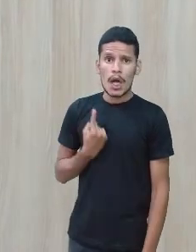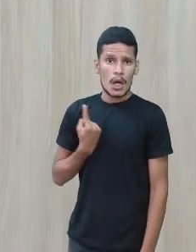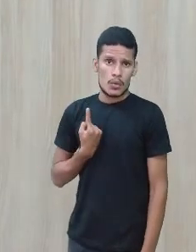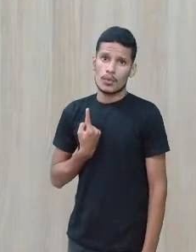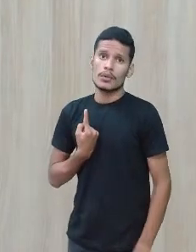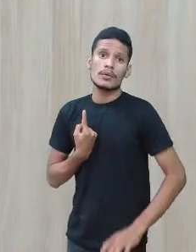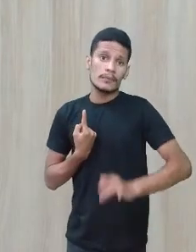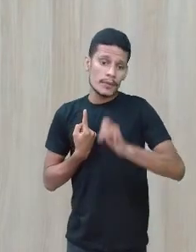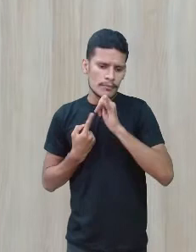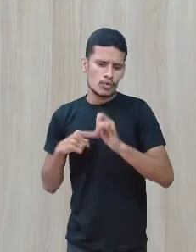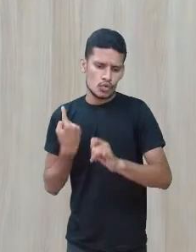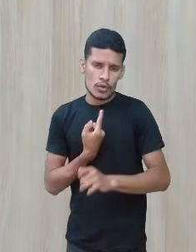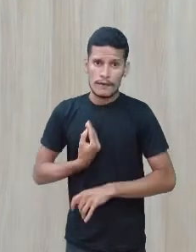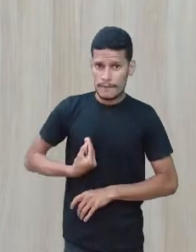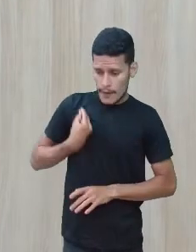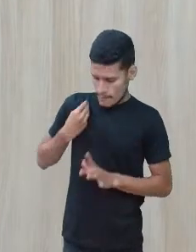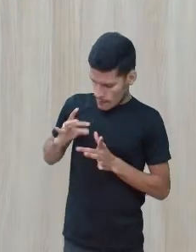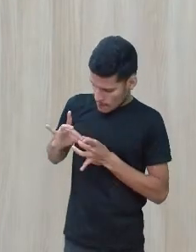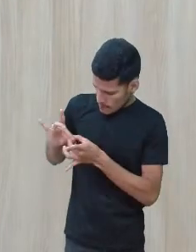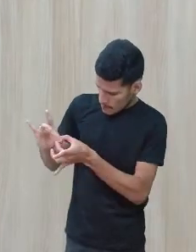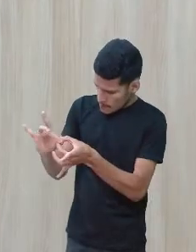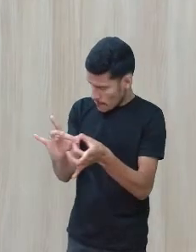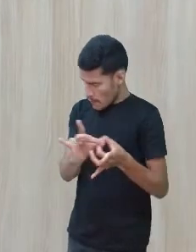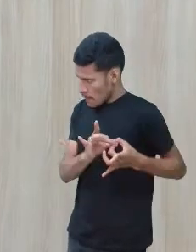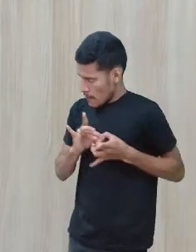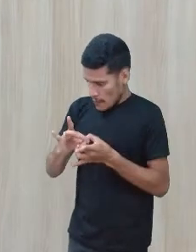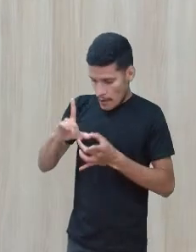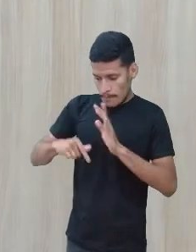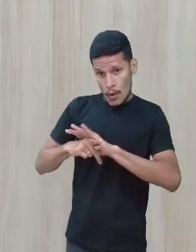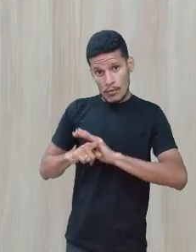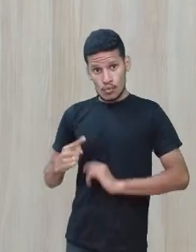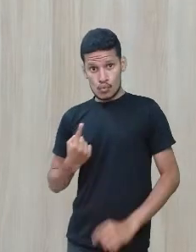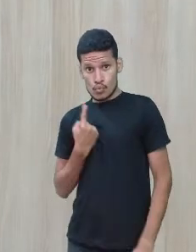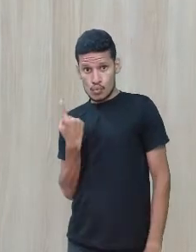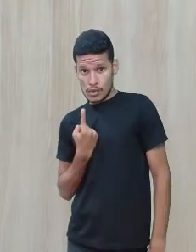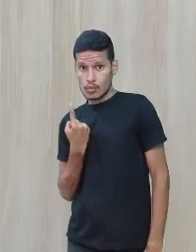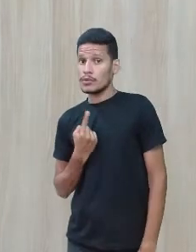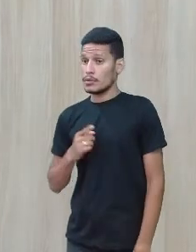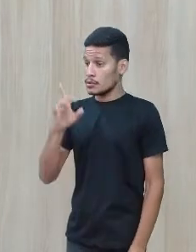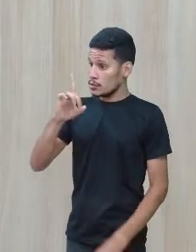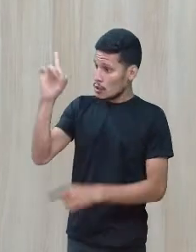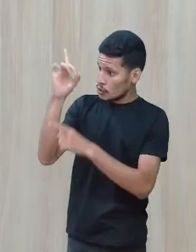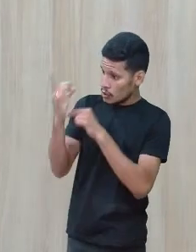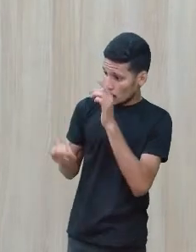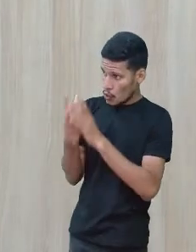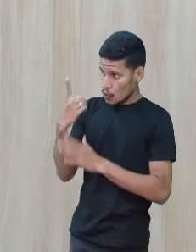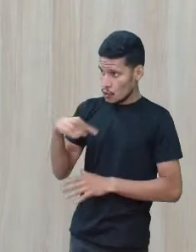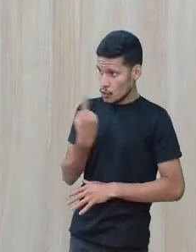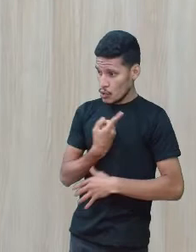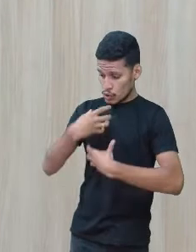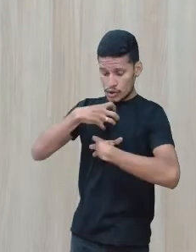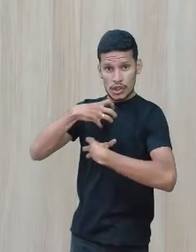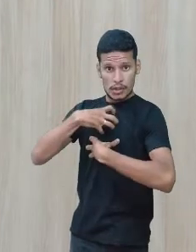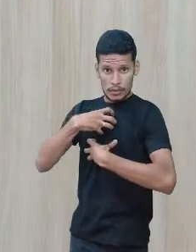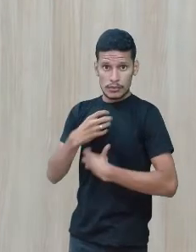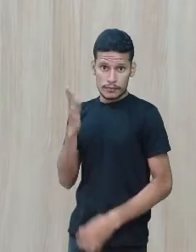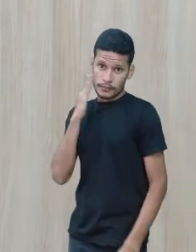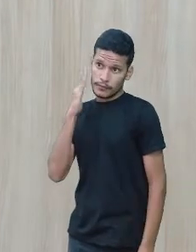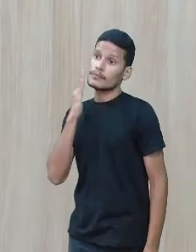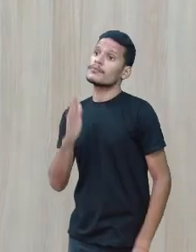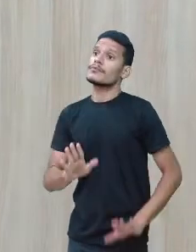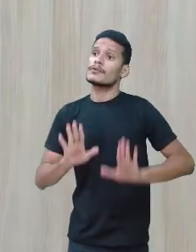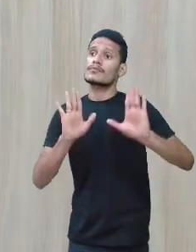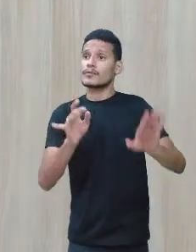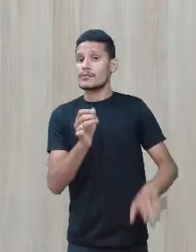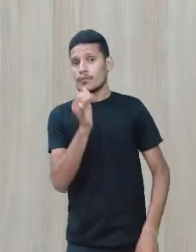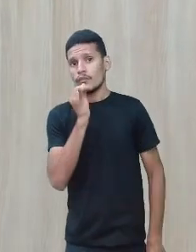viva coletivamente, a gente é um ser único, né? Deus criou a gente do nosso jeitinho. Então, por mais que,